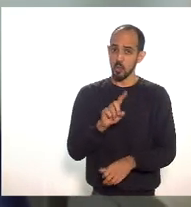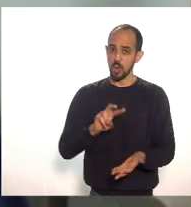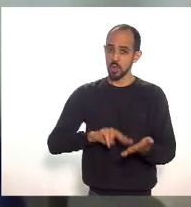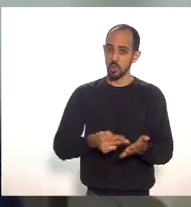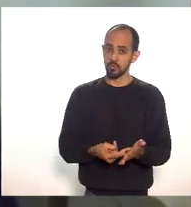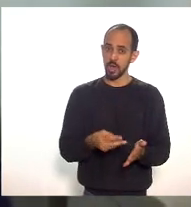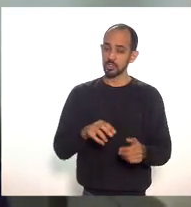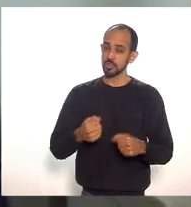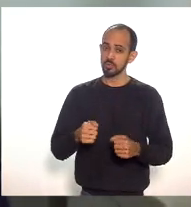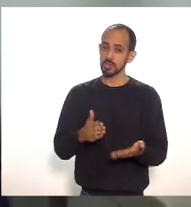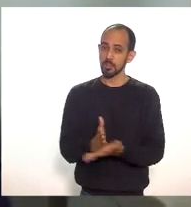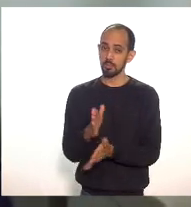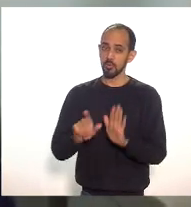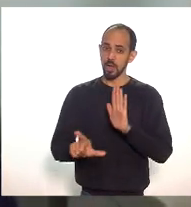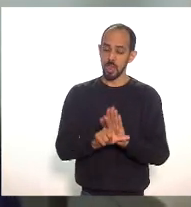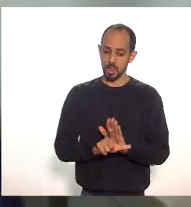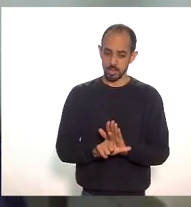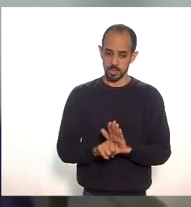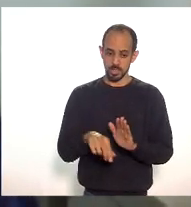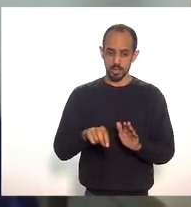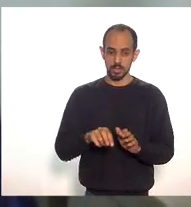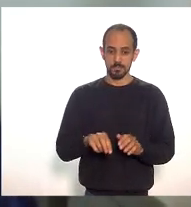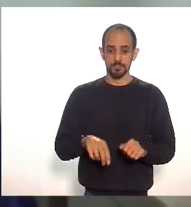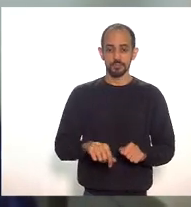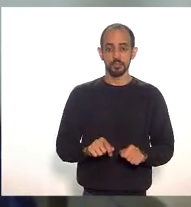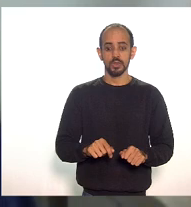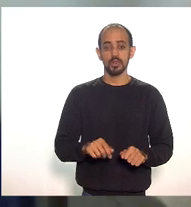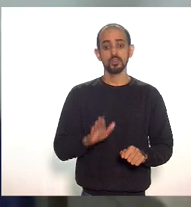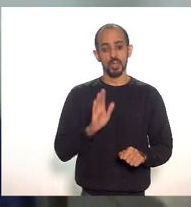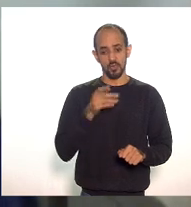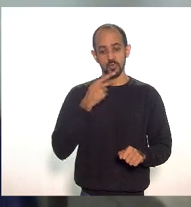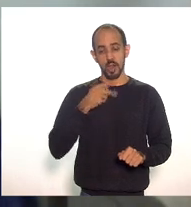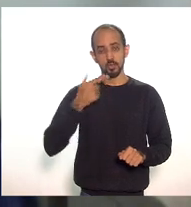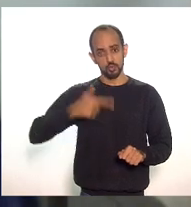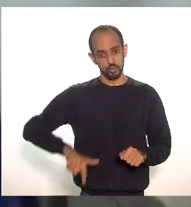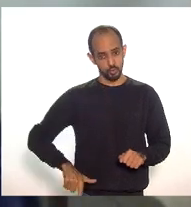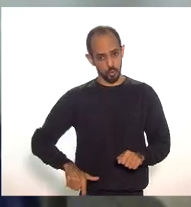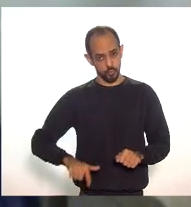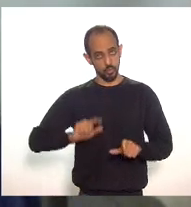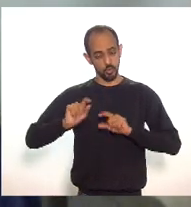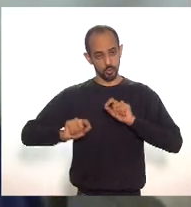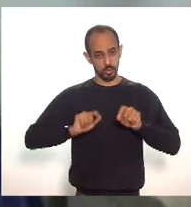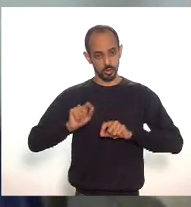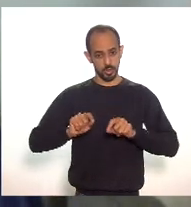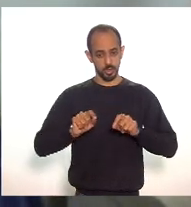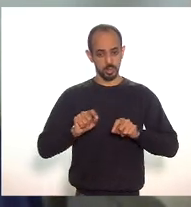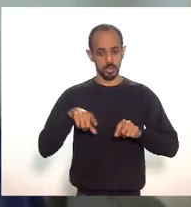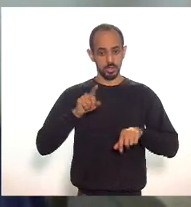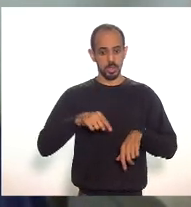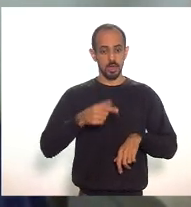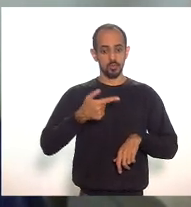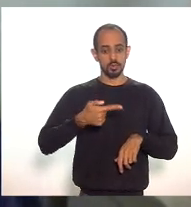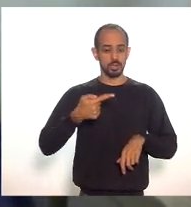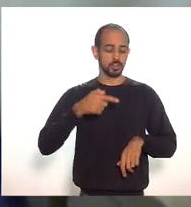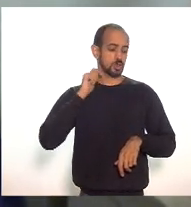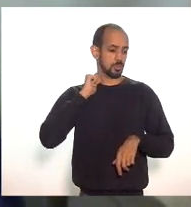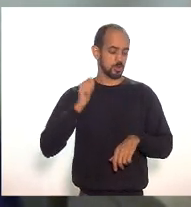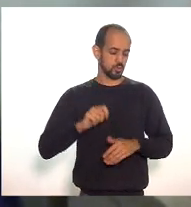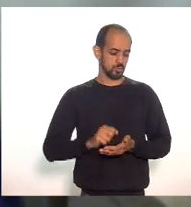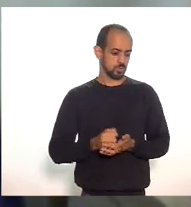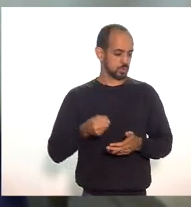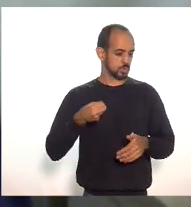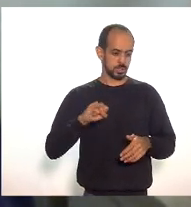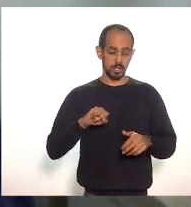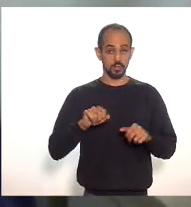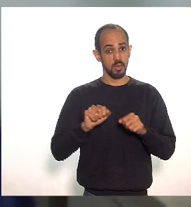começaram a dizer que farão até o final em abril o seu